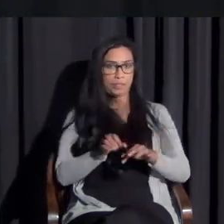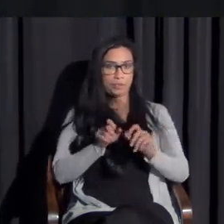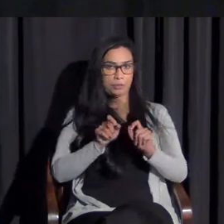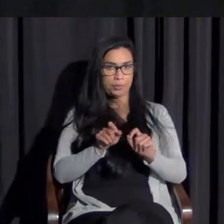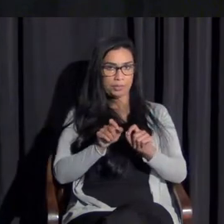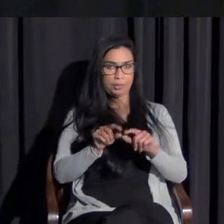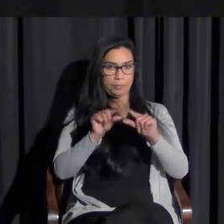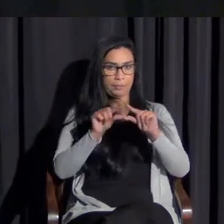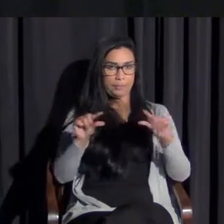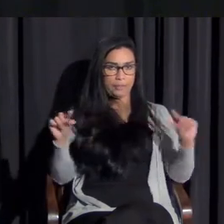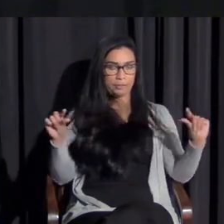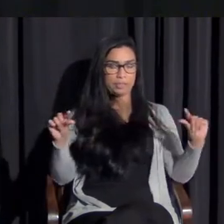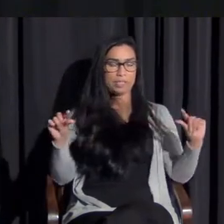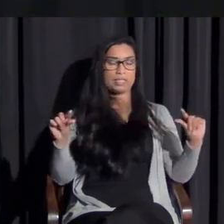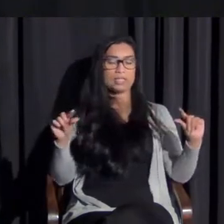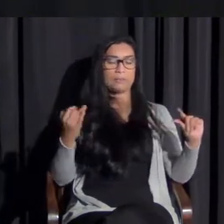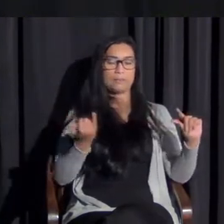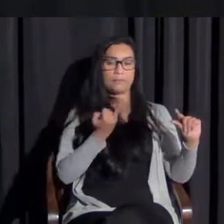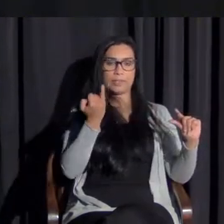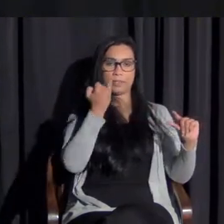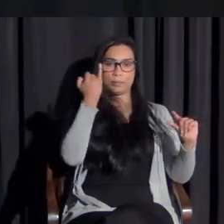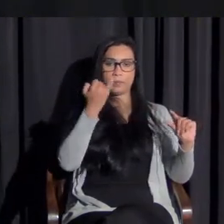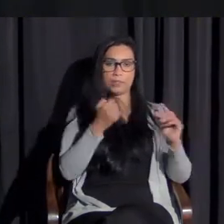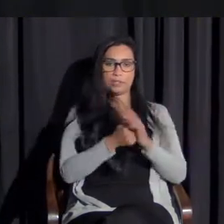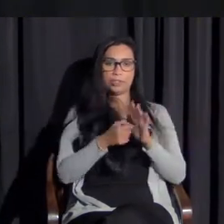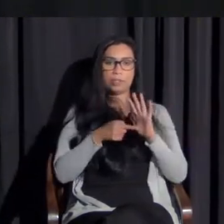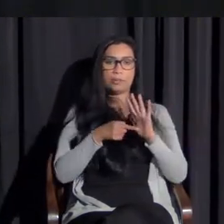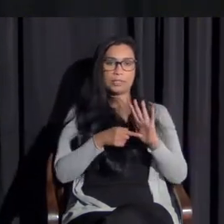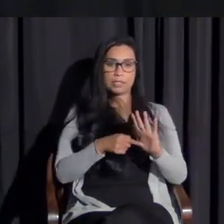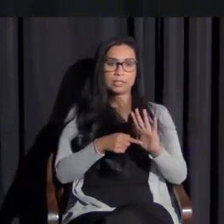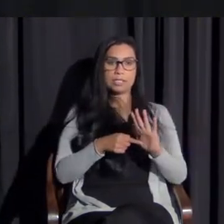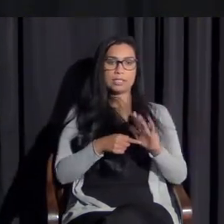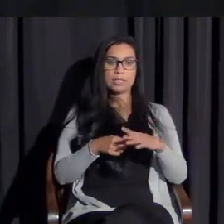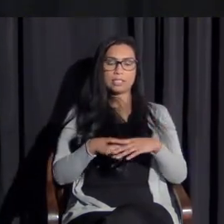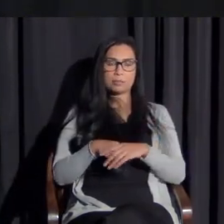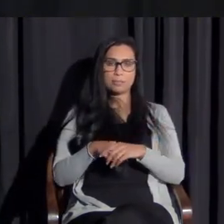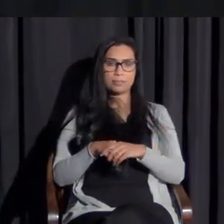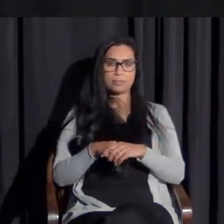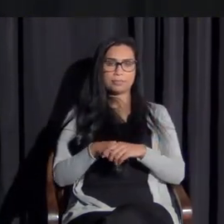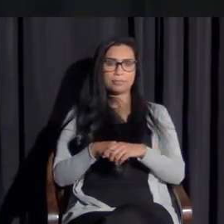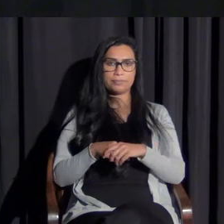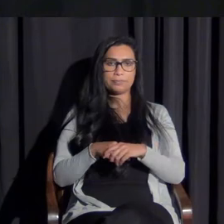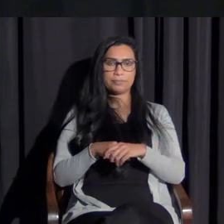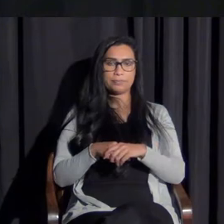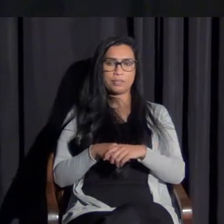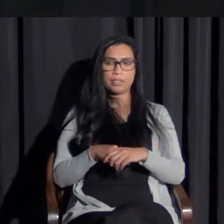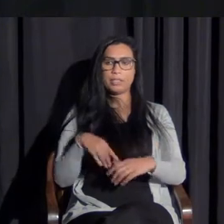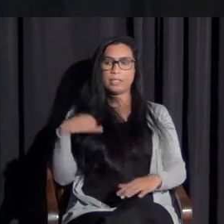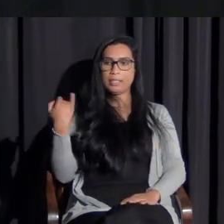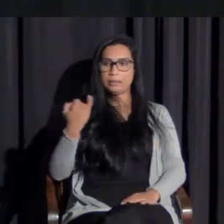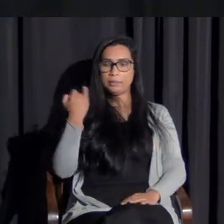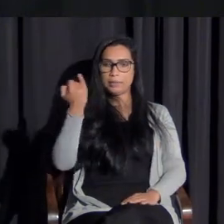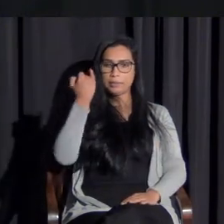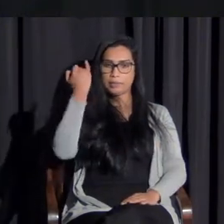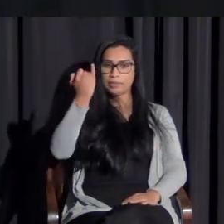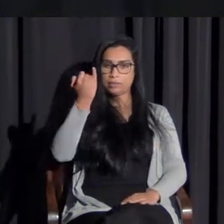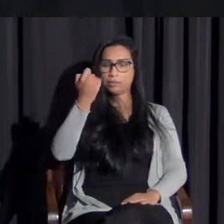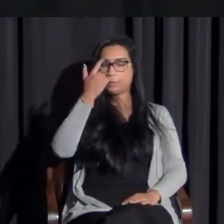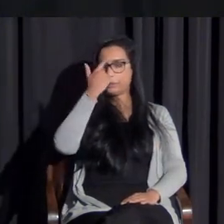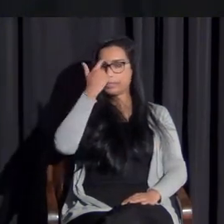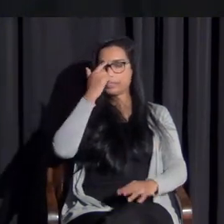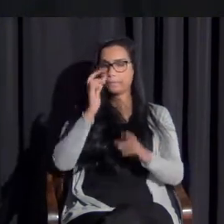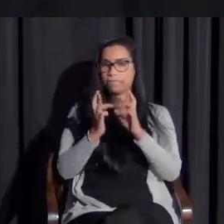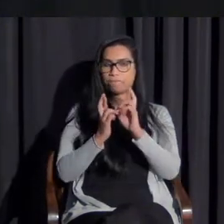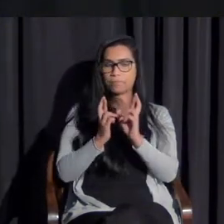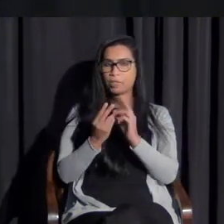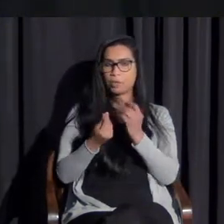citar aqui uma frase bem importante que Márcia trouxe na apresentação e que eu acredito que é fundamental para a gente pensar nas nossas relações.